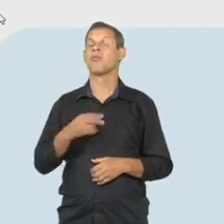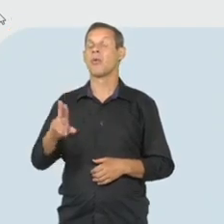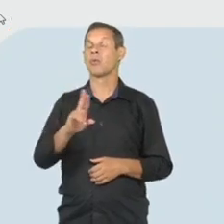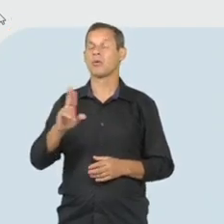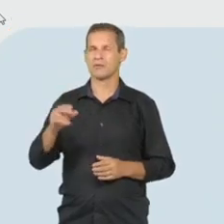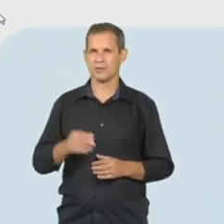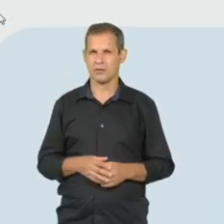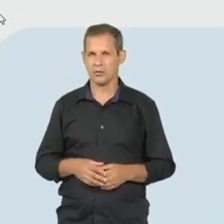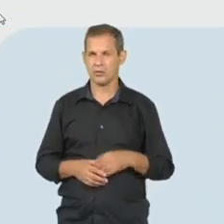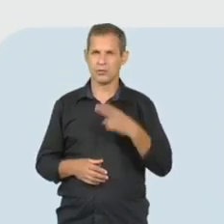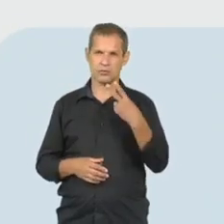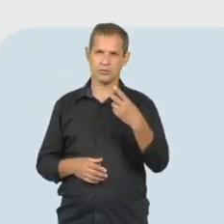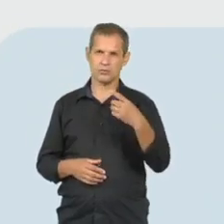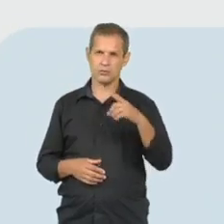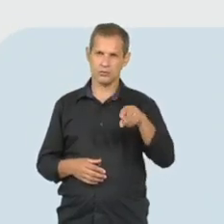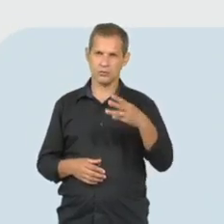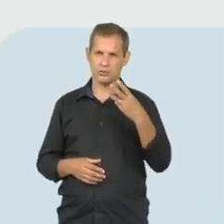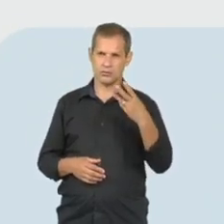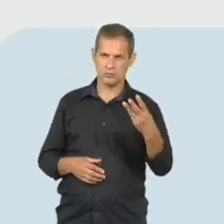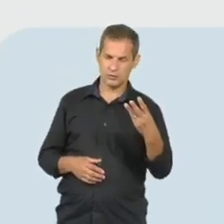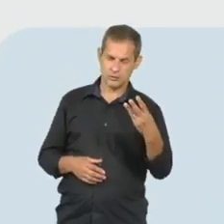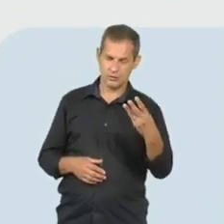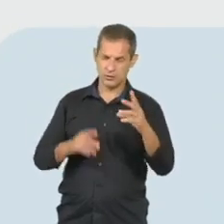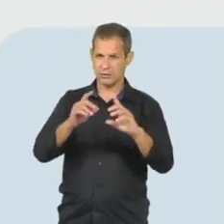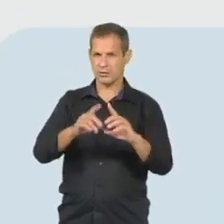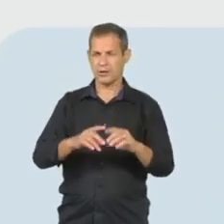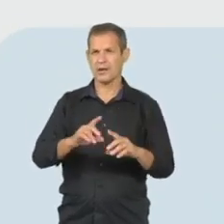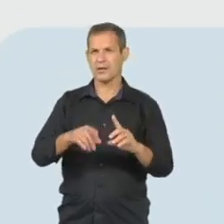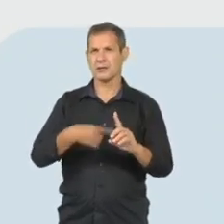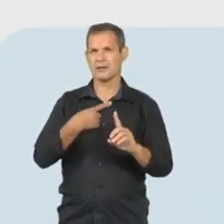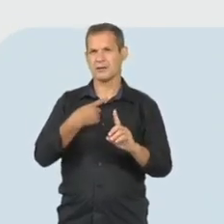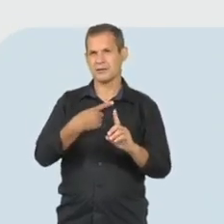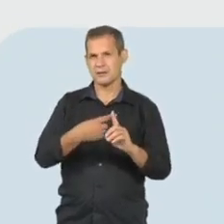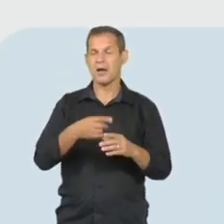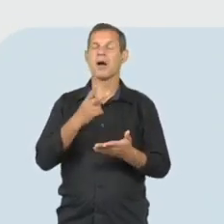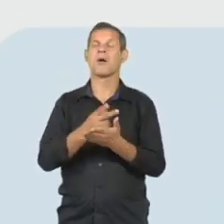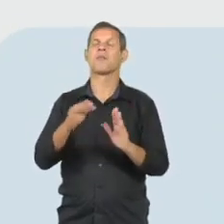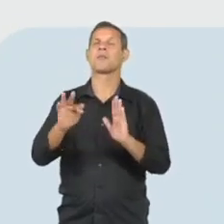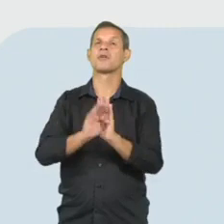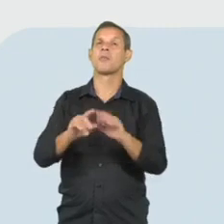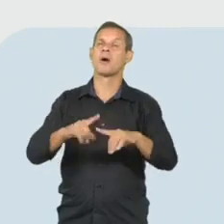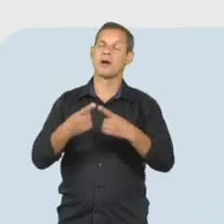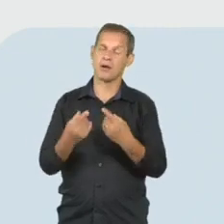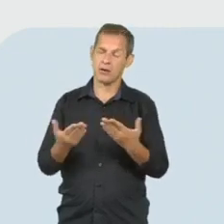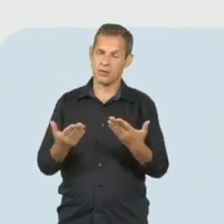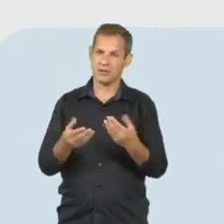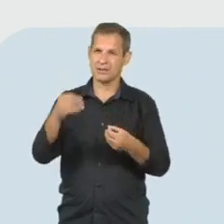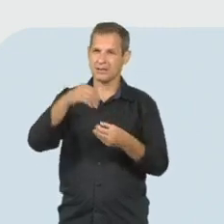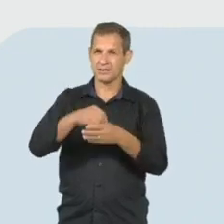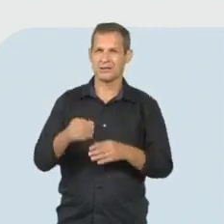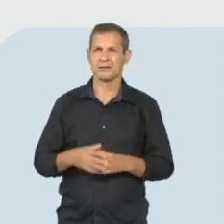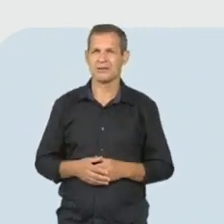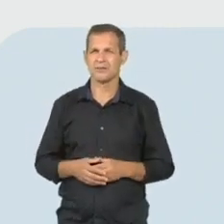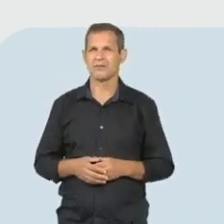utilizar o 2,33 positivos. Também a mesma forma, vamos só colocar isso dentro